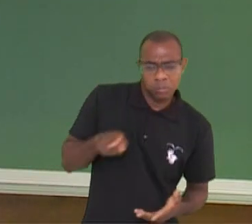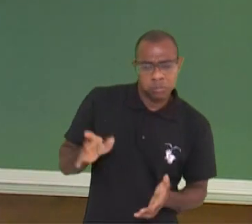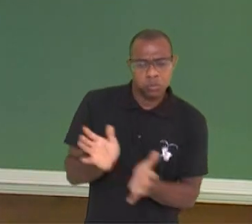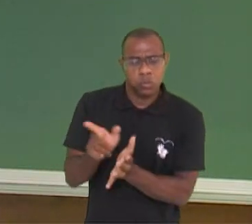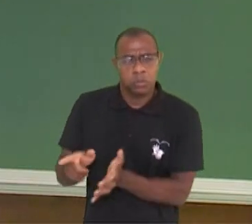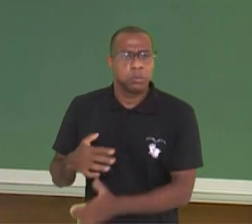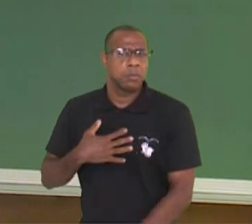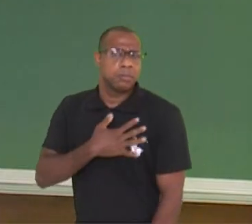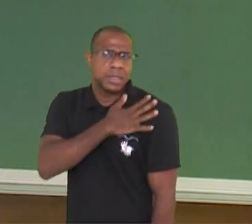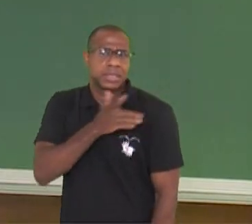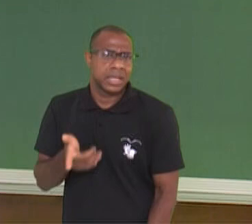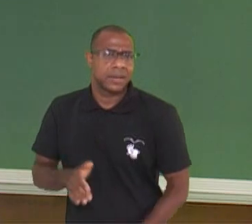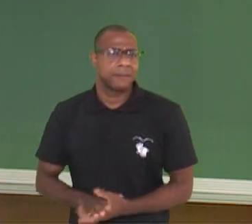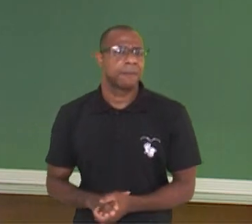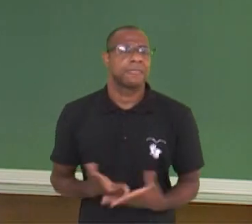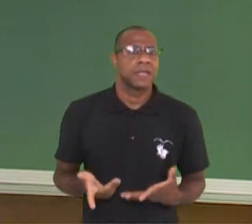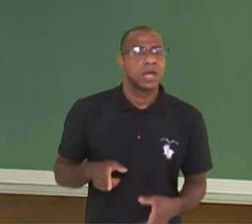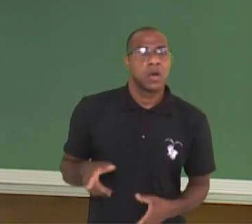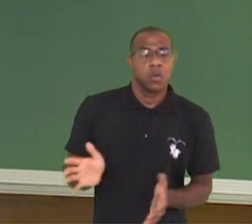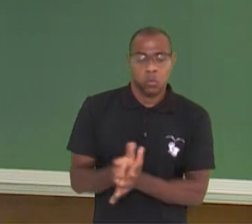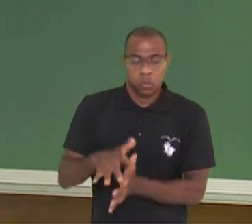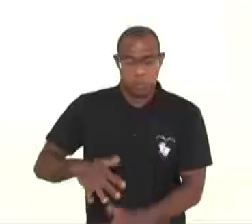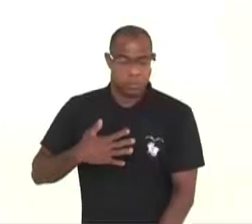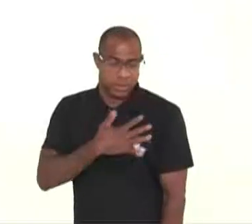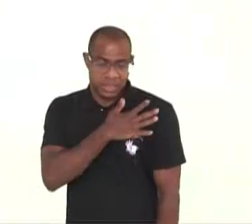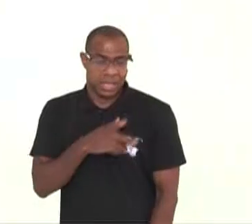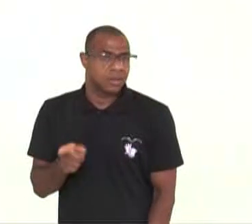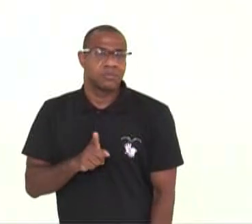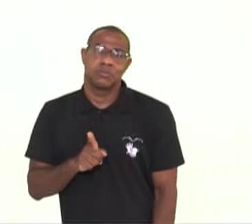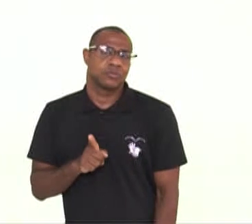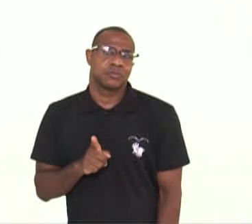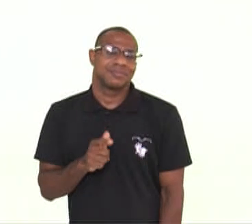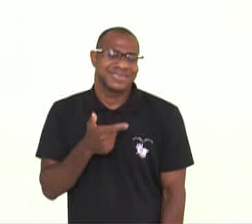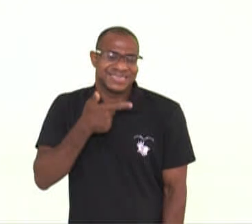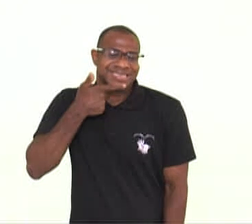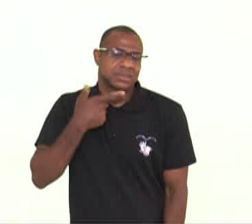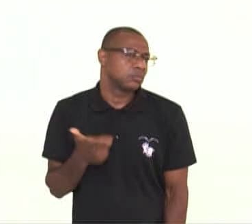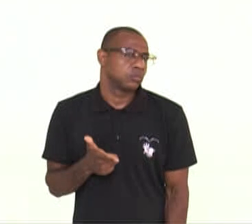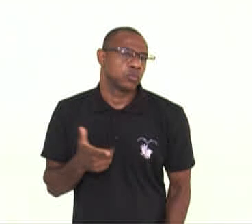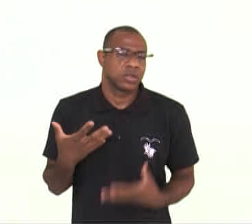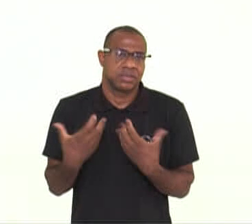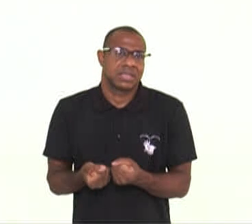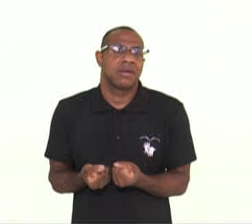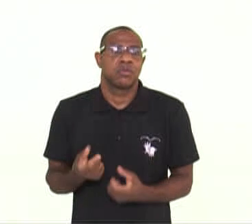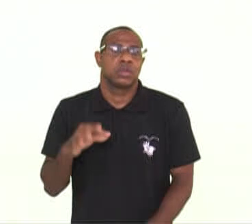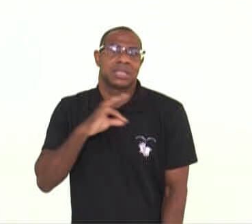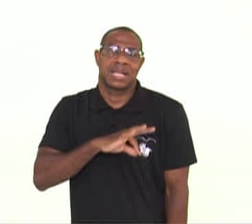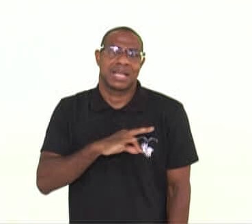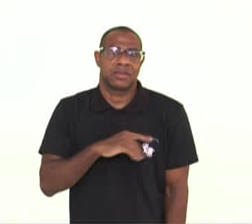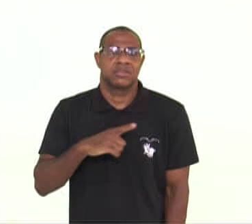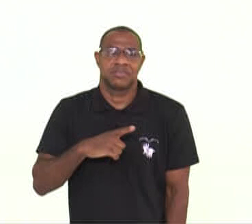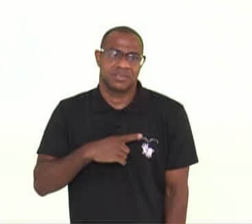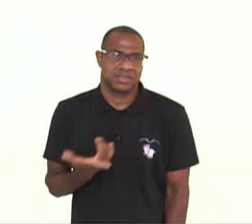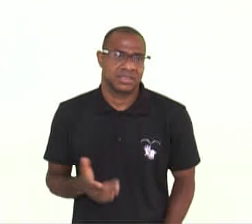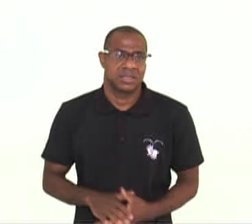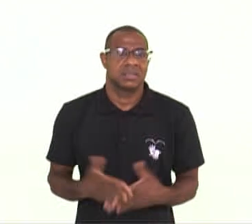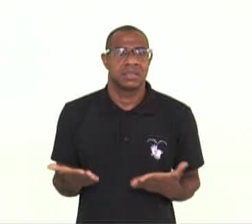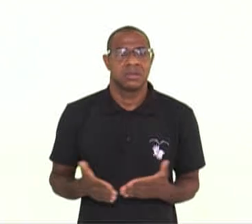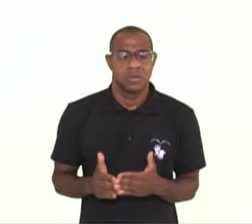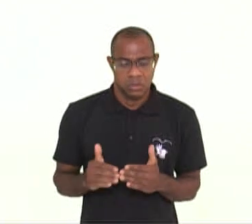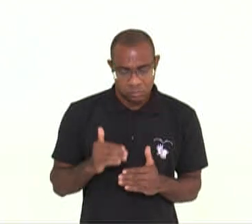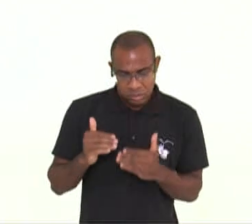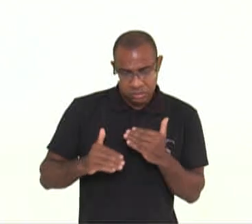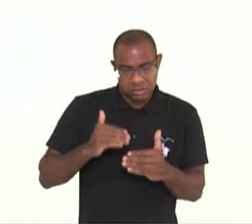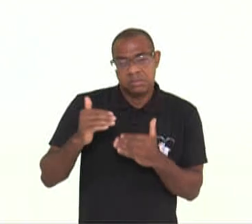estavam ainda muito descontentes por causa dos baixos salários e das lentas promoções. Então, o crescimento na carreira